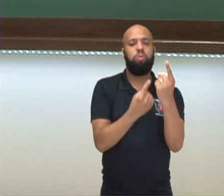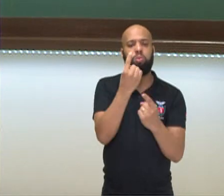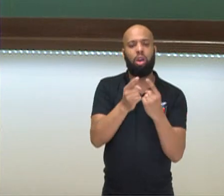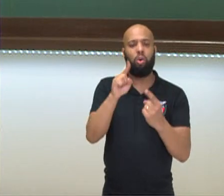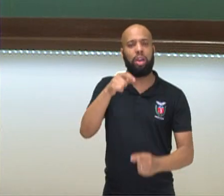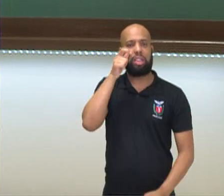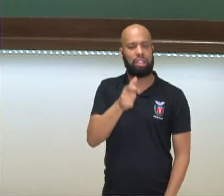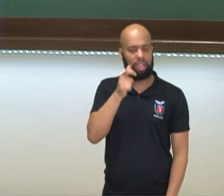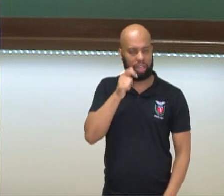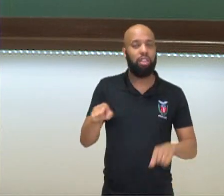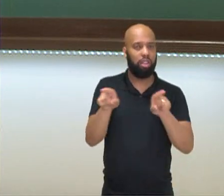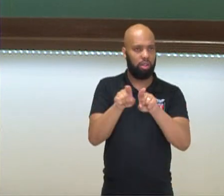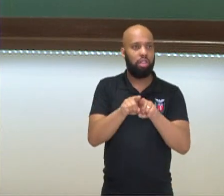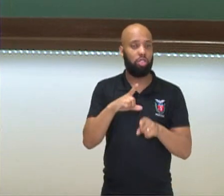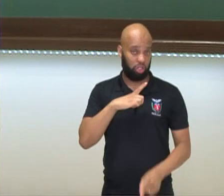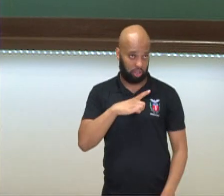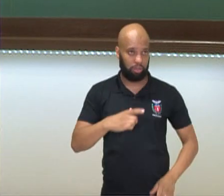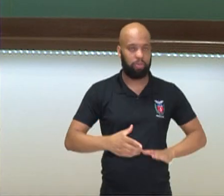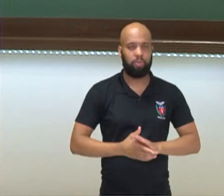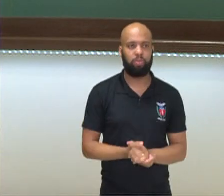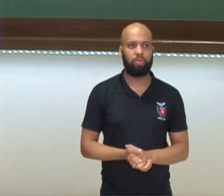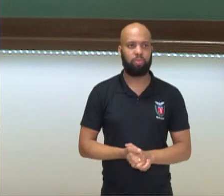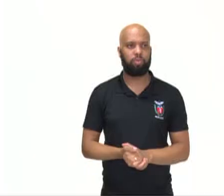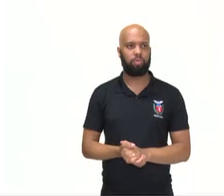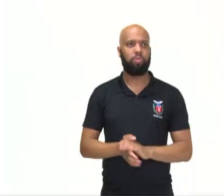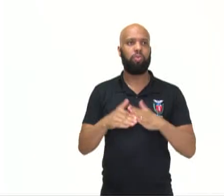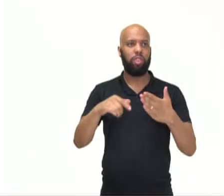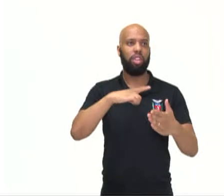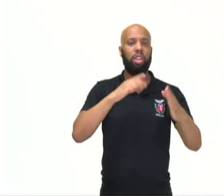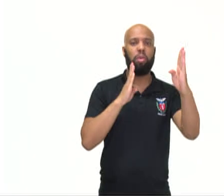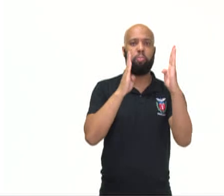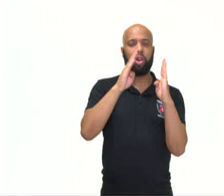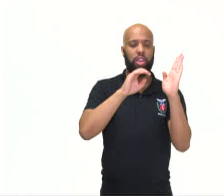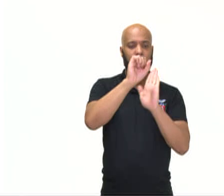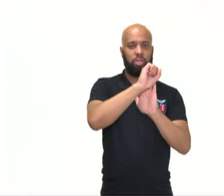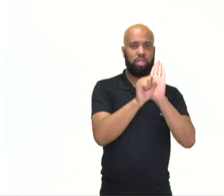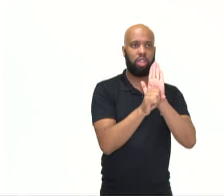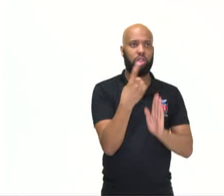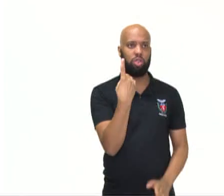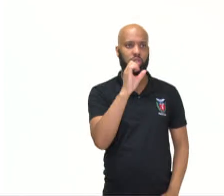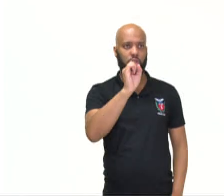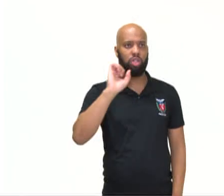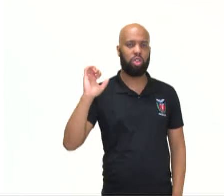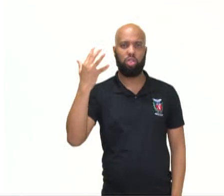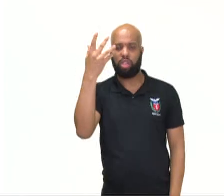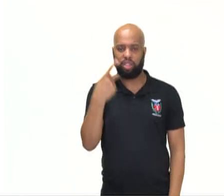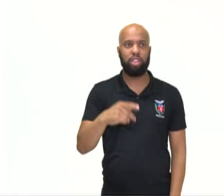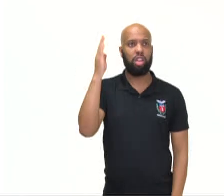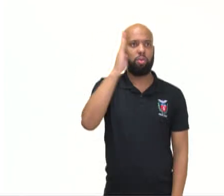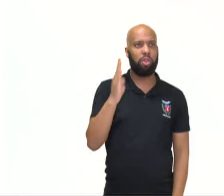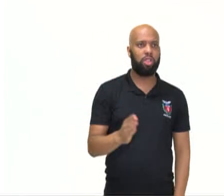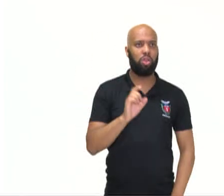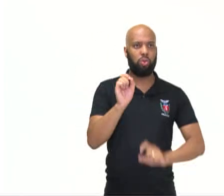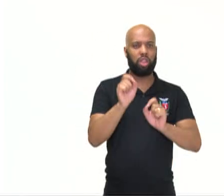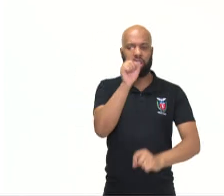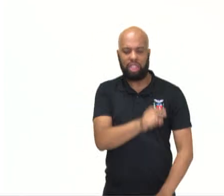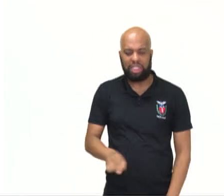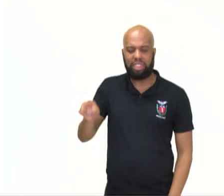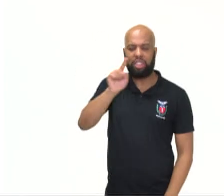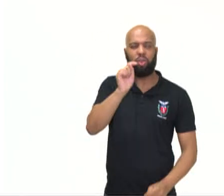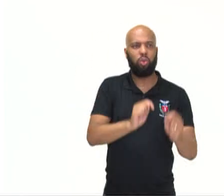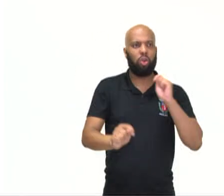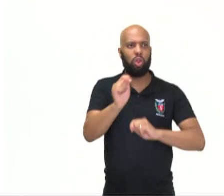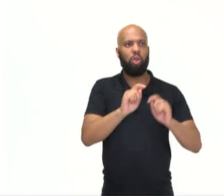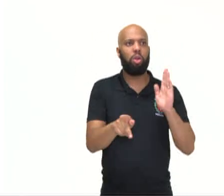seus interesses envolvidos? Durante o século XVIII, ocorre no Brasil o ciclo econômico